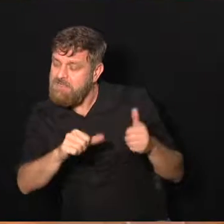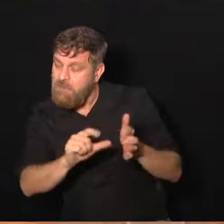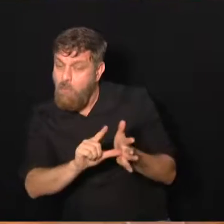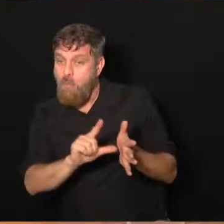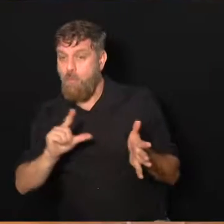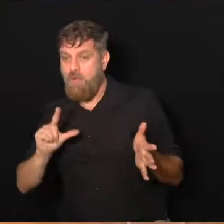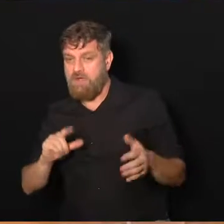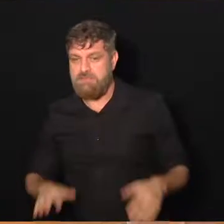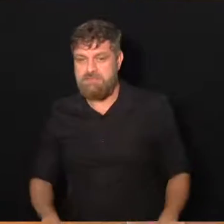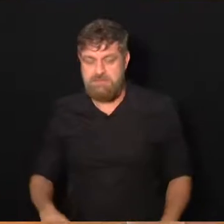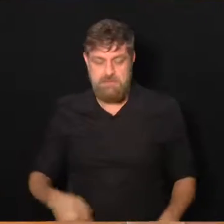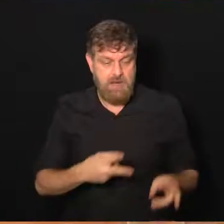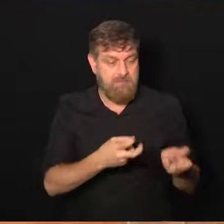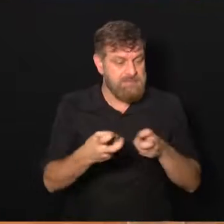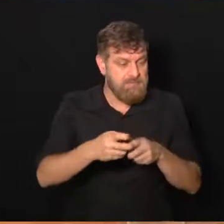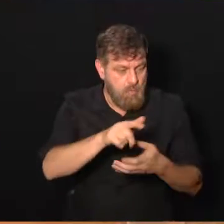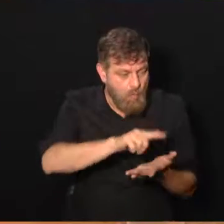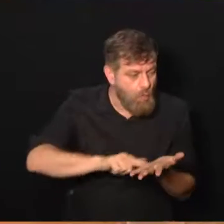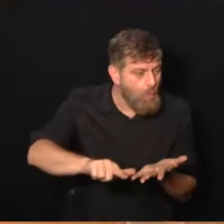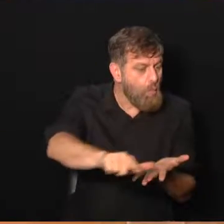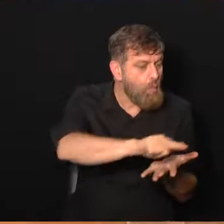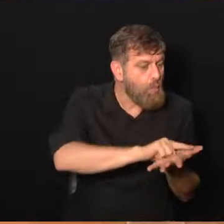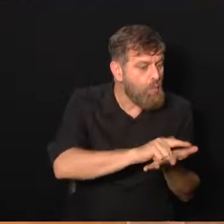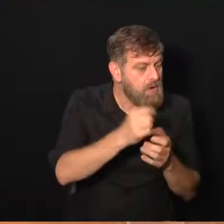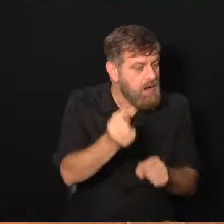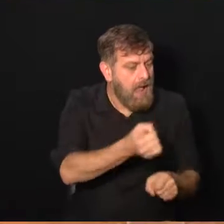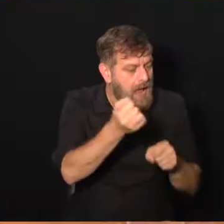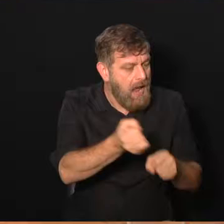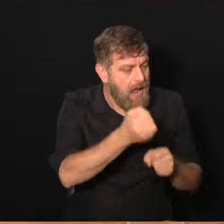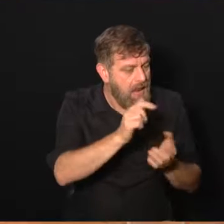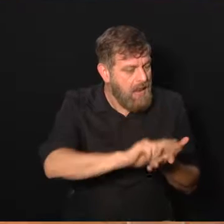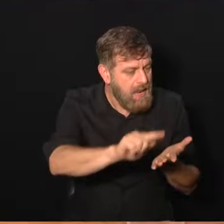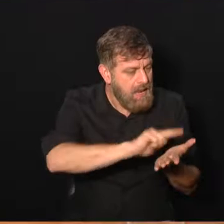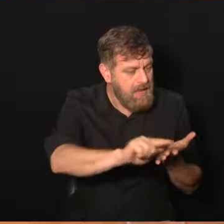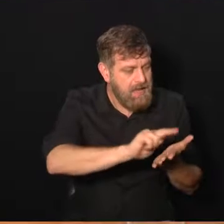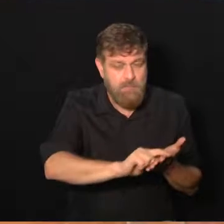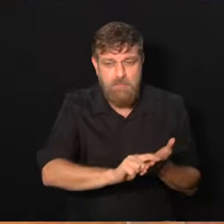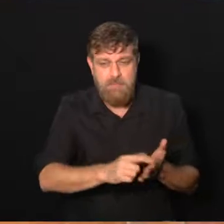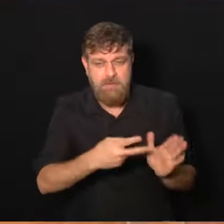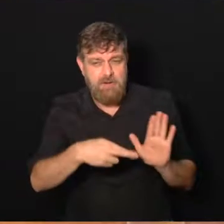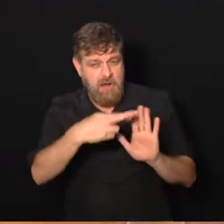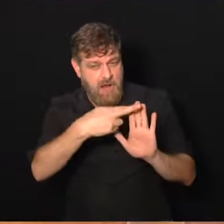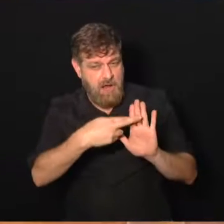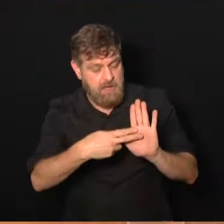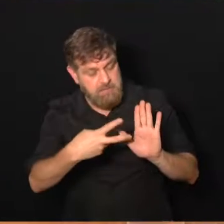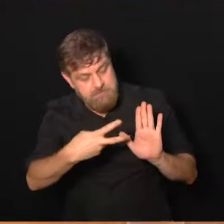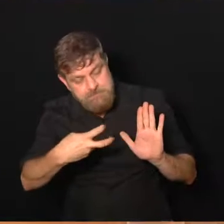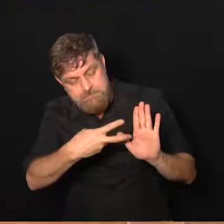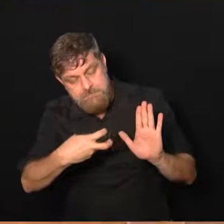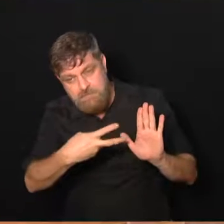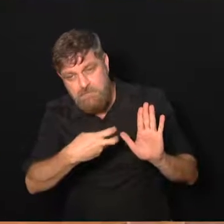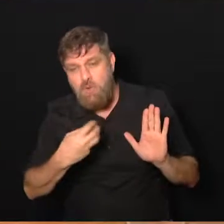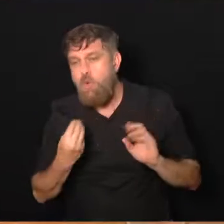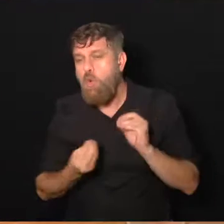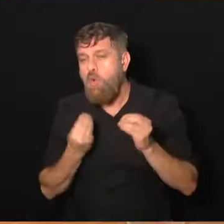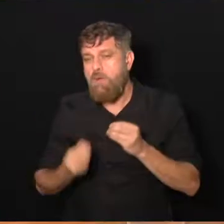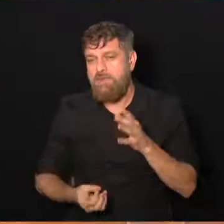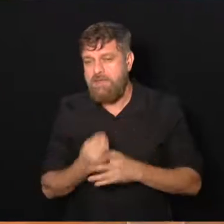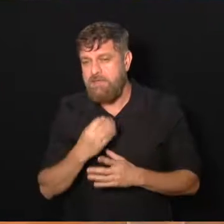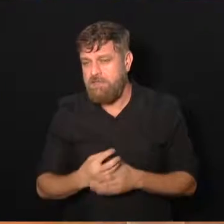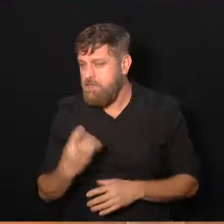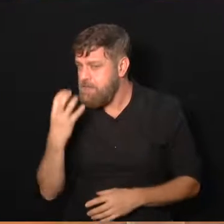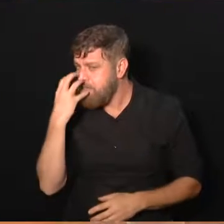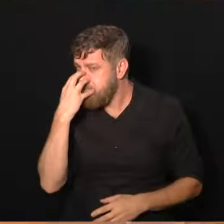Verifique condições de higiene do local. Veja quais são as regras para o atendimento, como o uso de